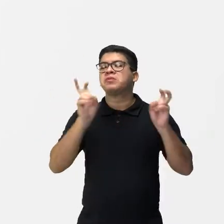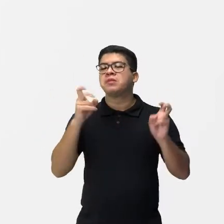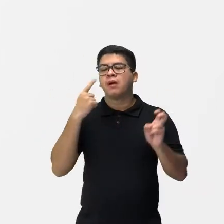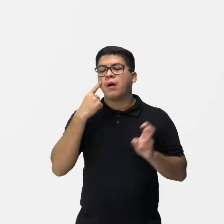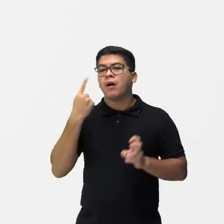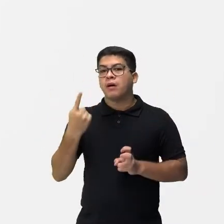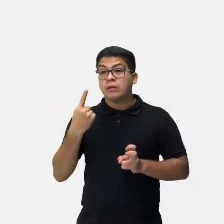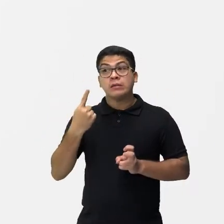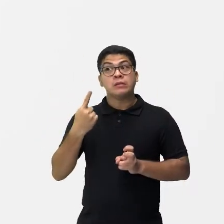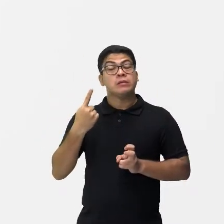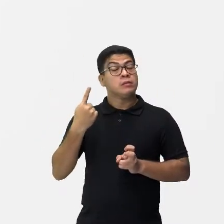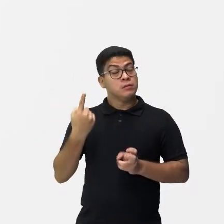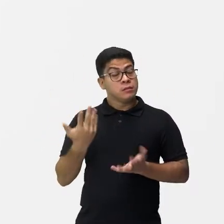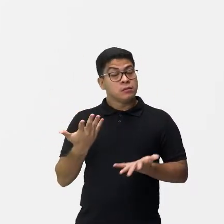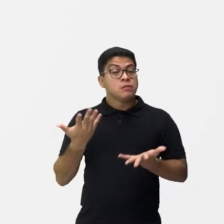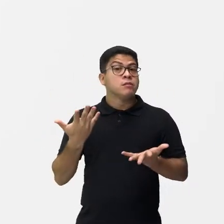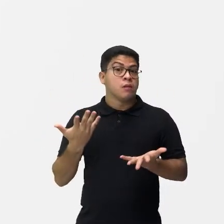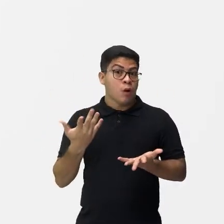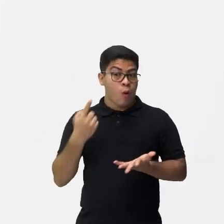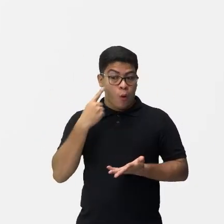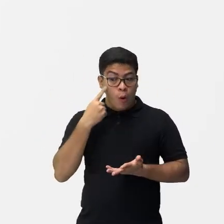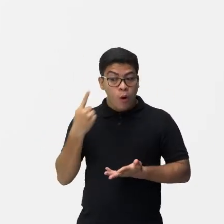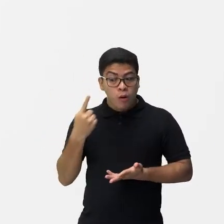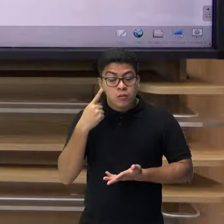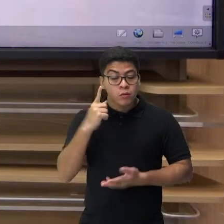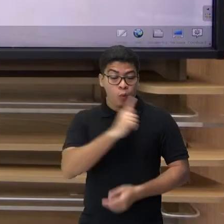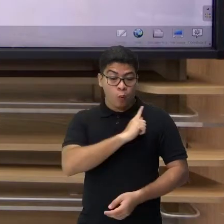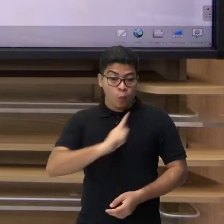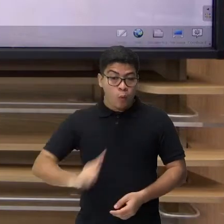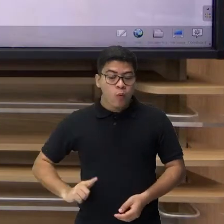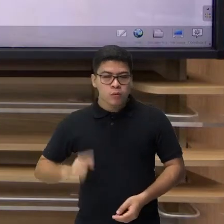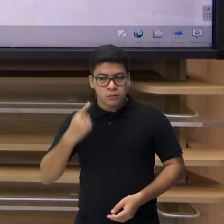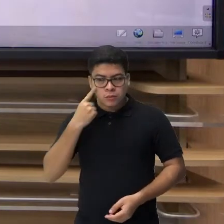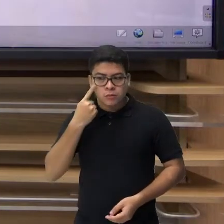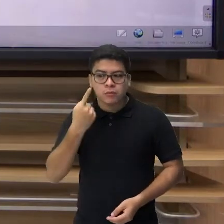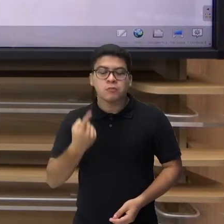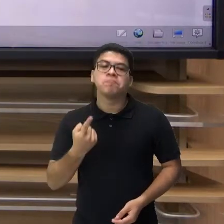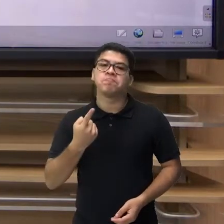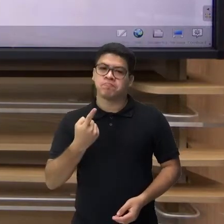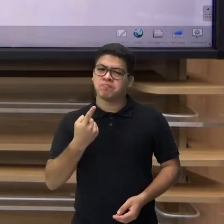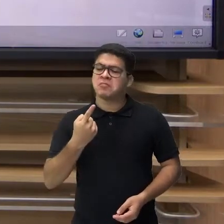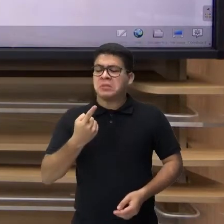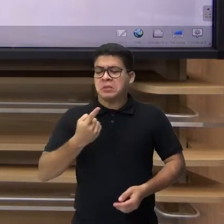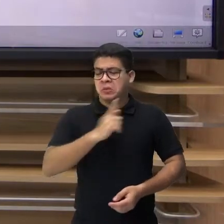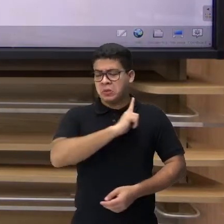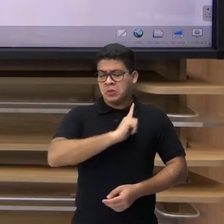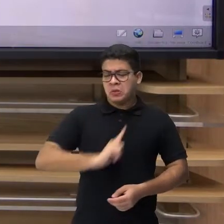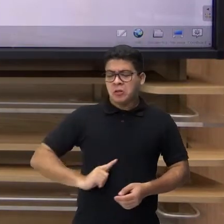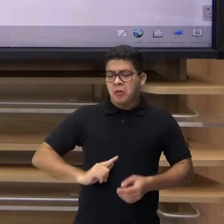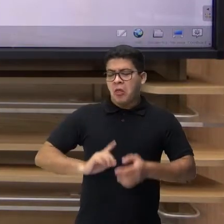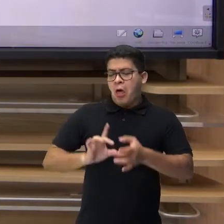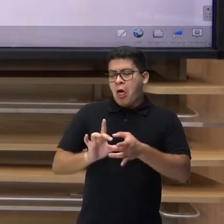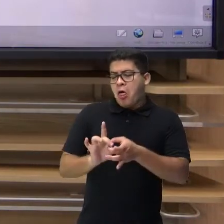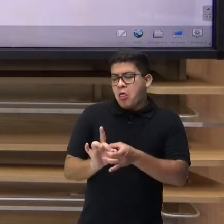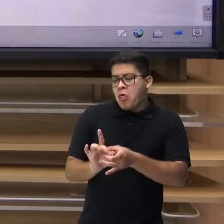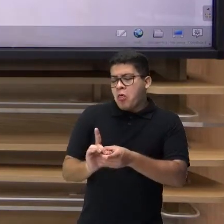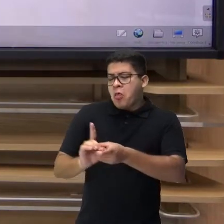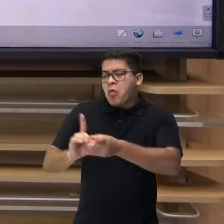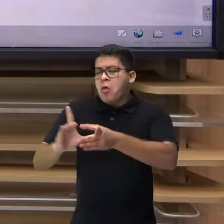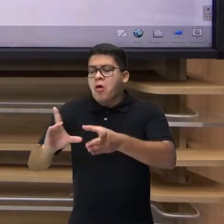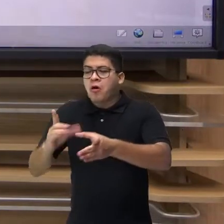para mostrar, olha, a gente está vendo aqui que esses regimes mais democráticos,